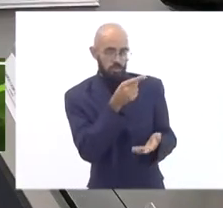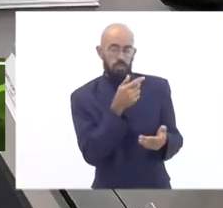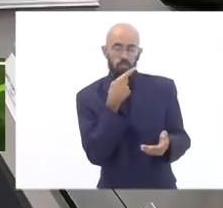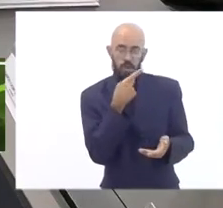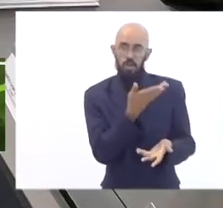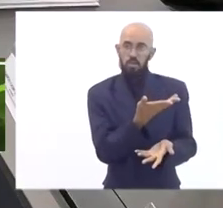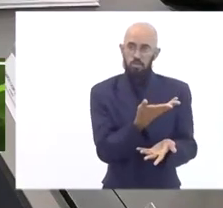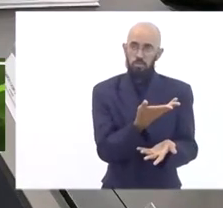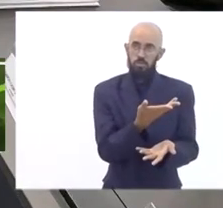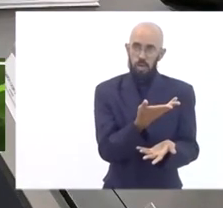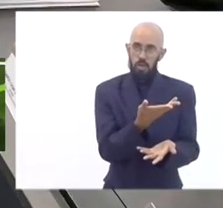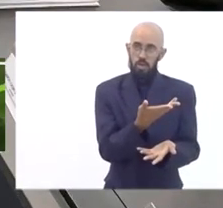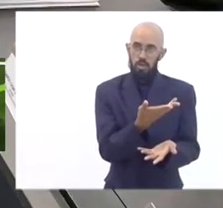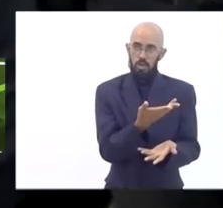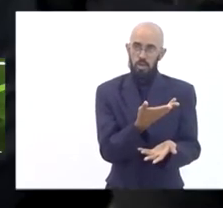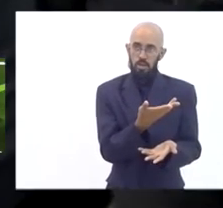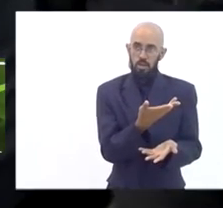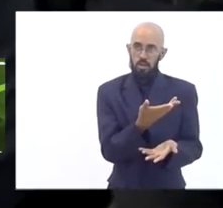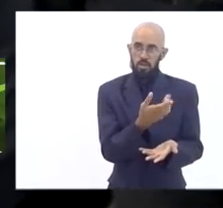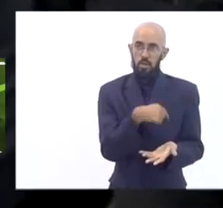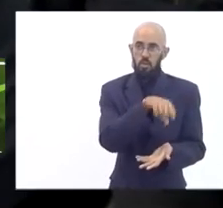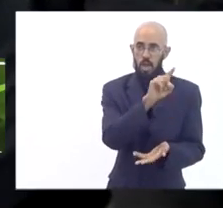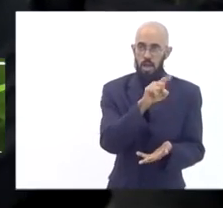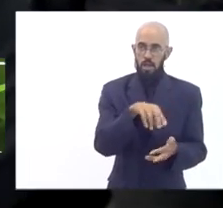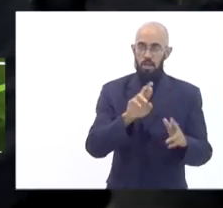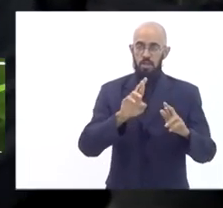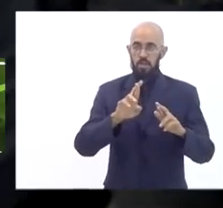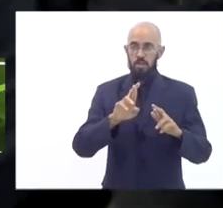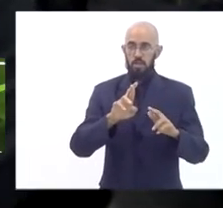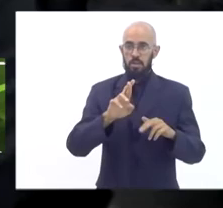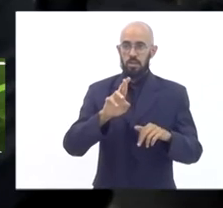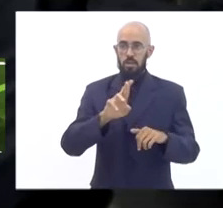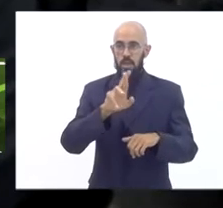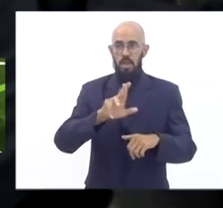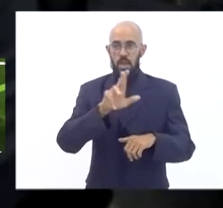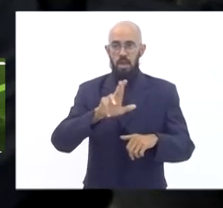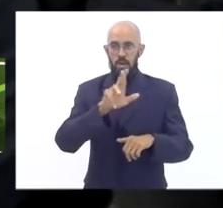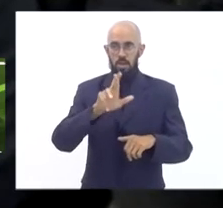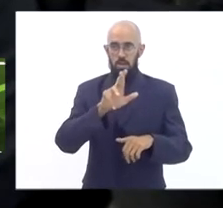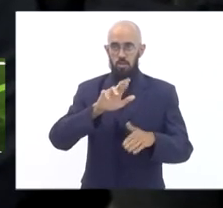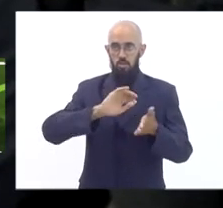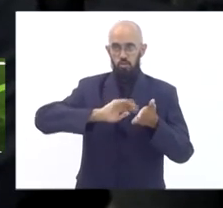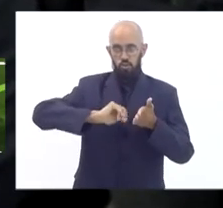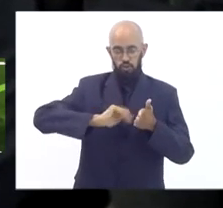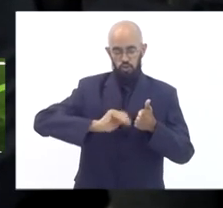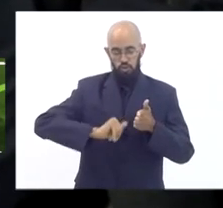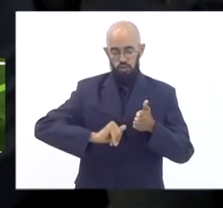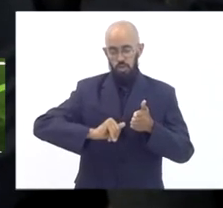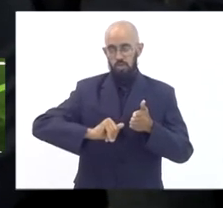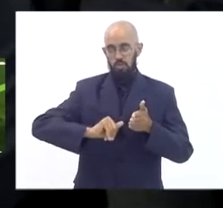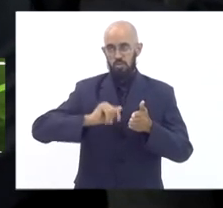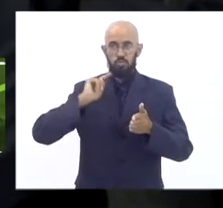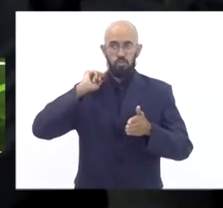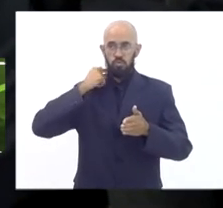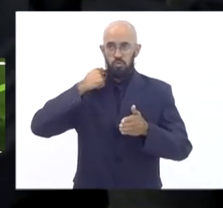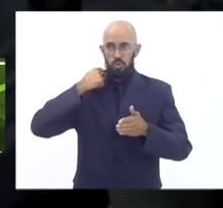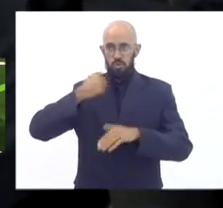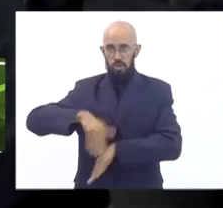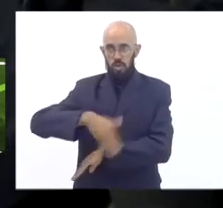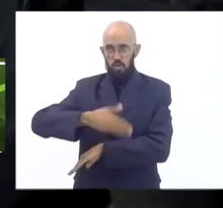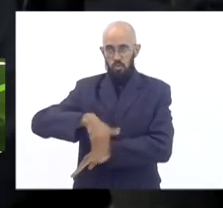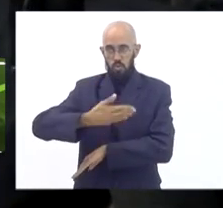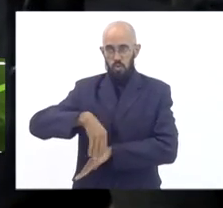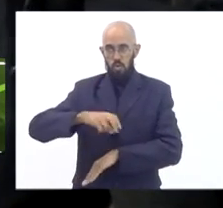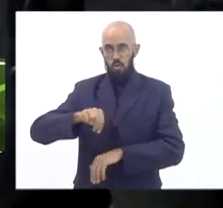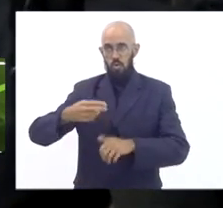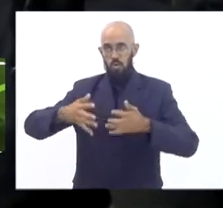algum dos conselheiros esteja lá em Realengo tirando lama da rua, ou em Petrópolis cuidando também